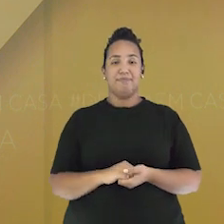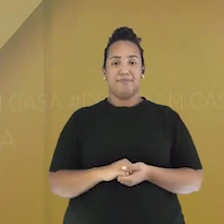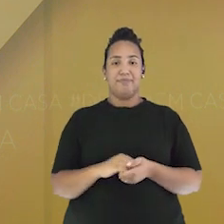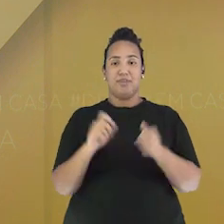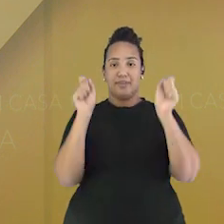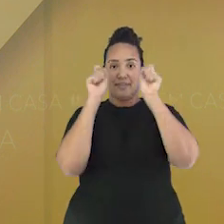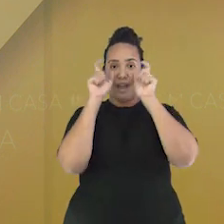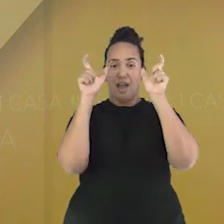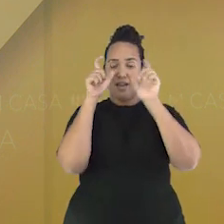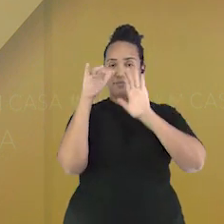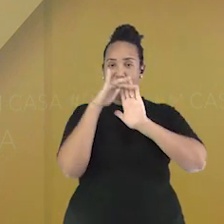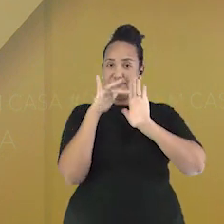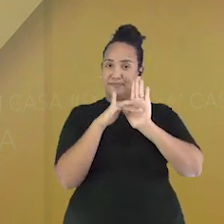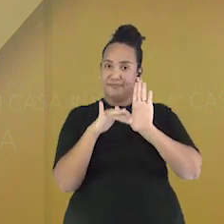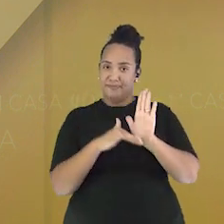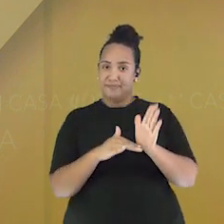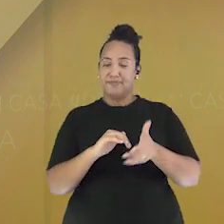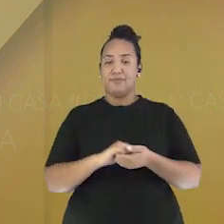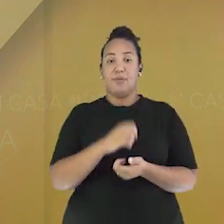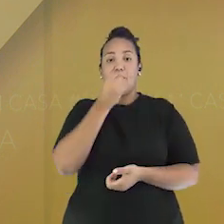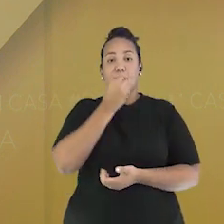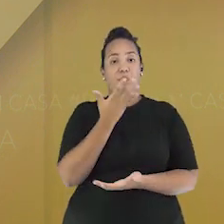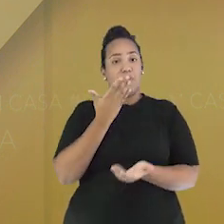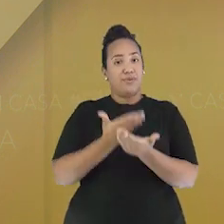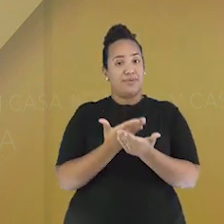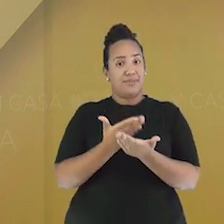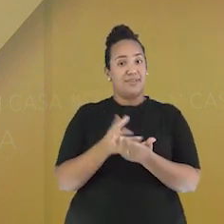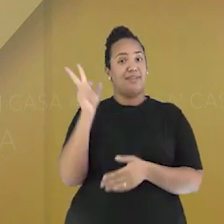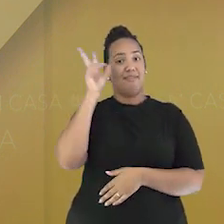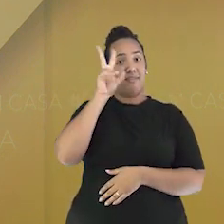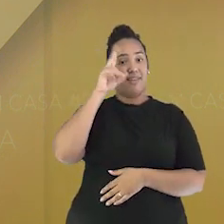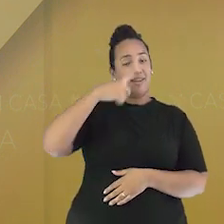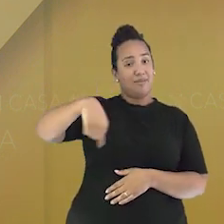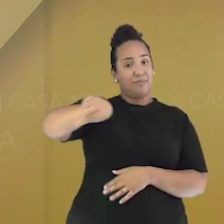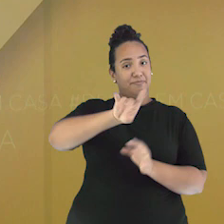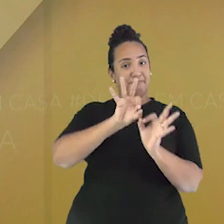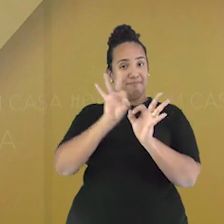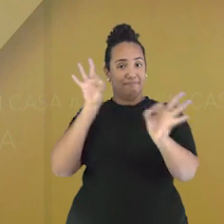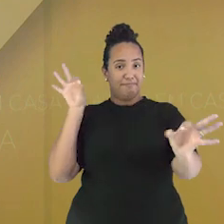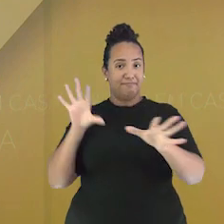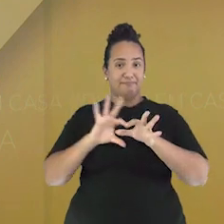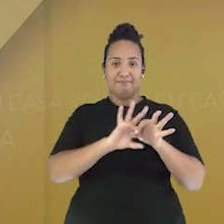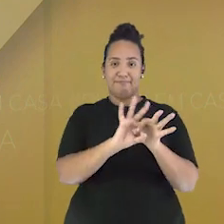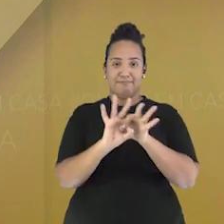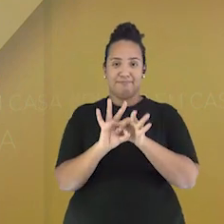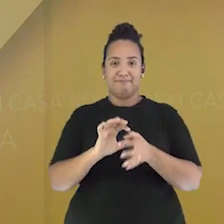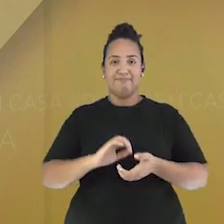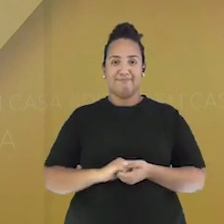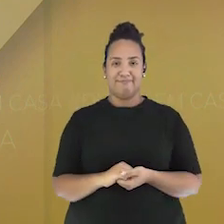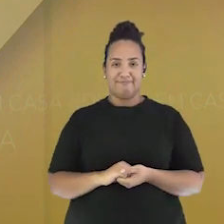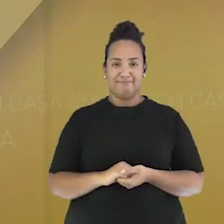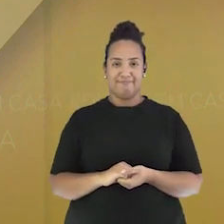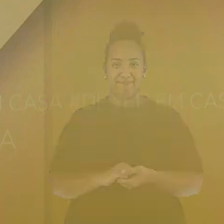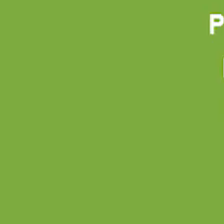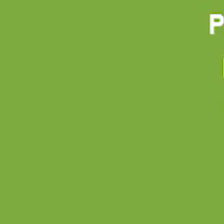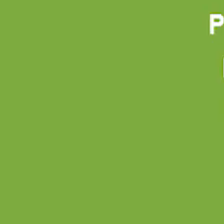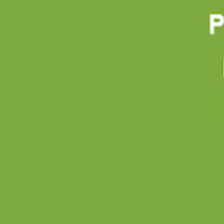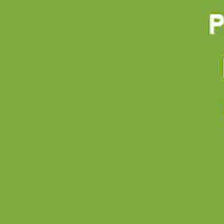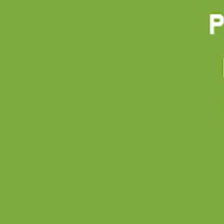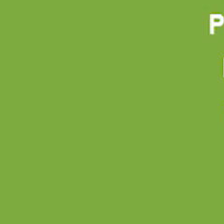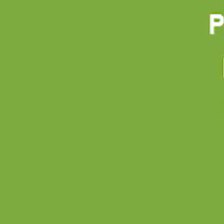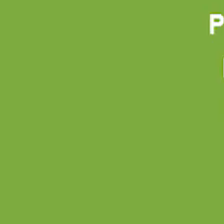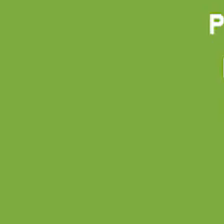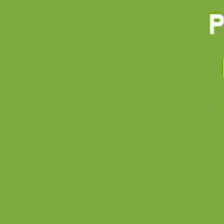Então fiquem de olho em nossa programação. Bons estudos e não esqueçam que mesmo distante, estamos juntos!